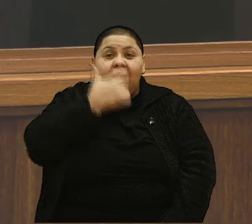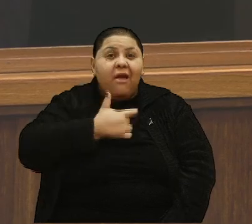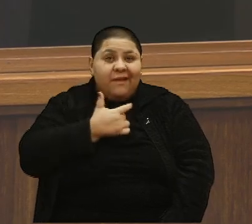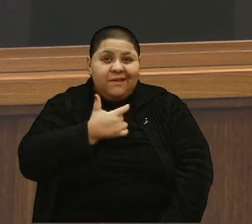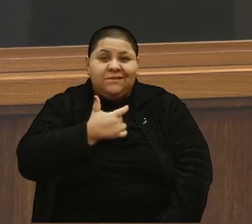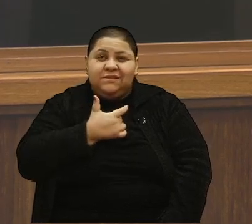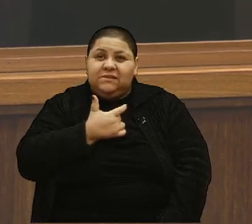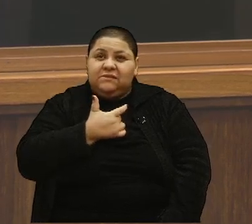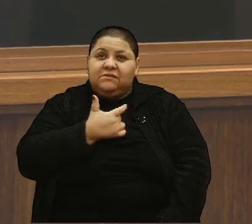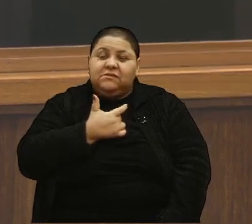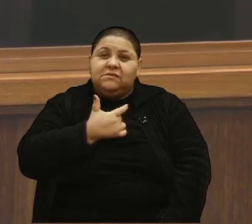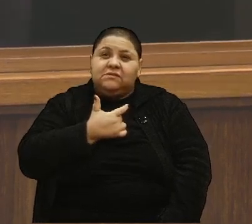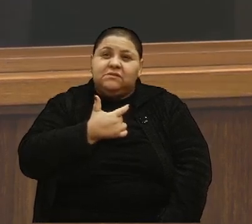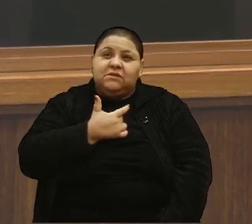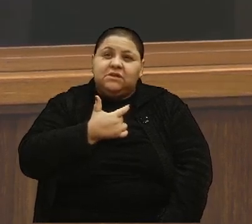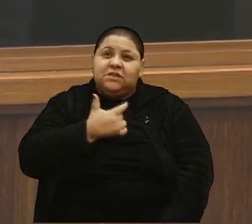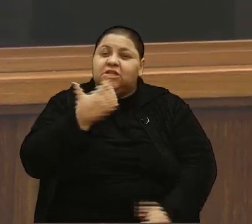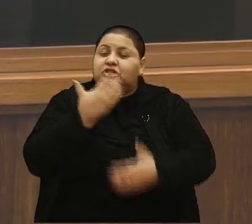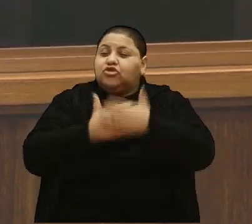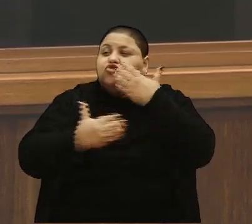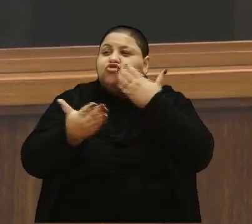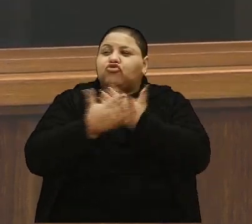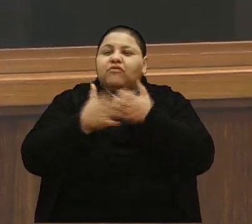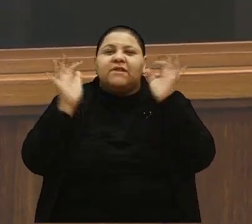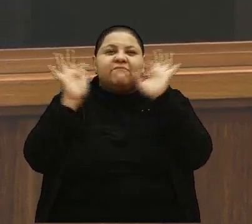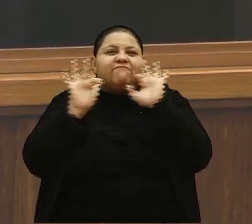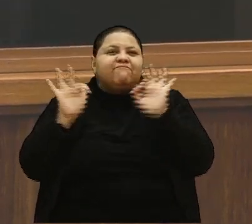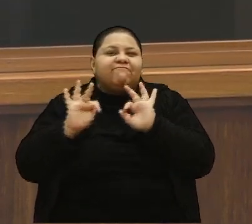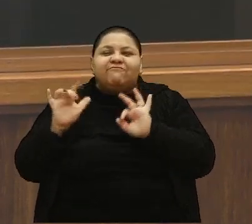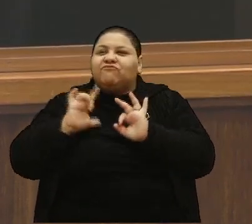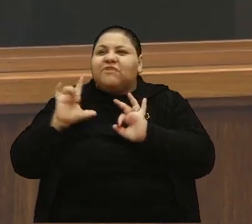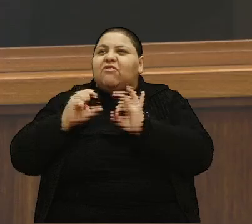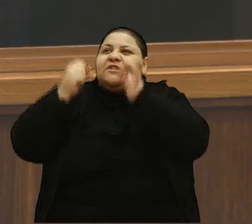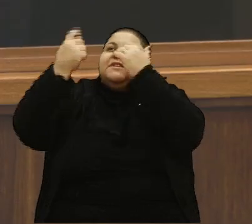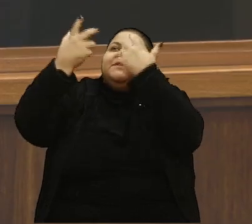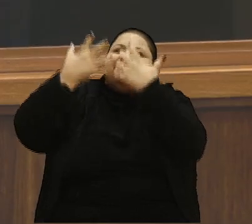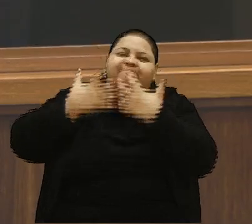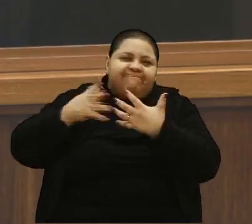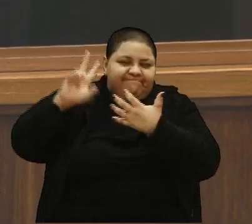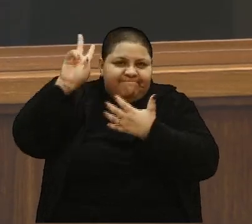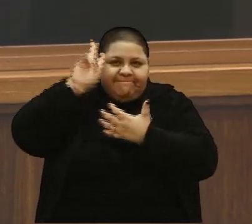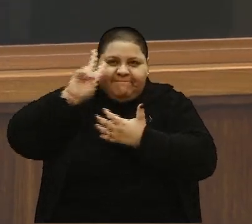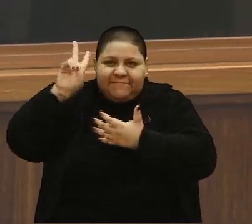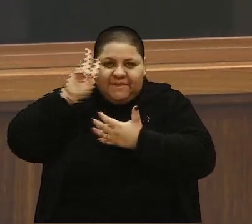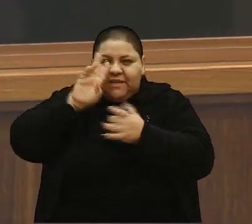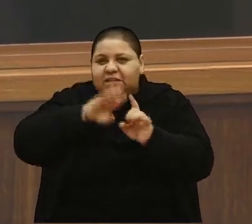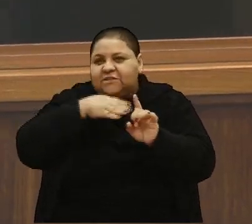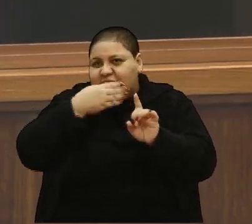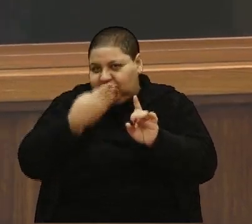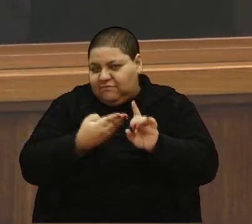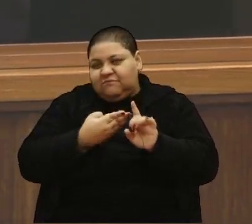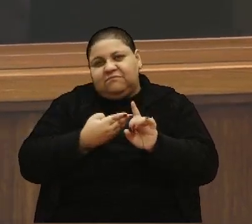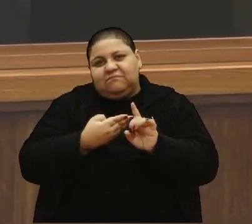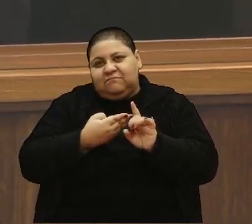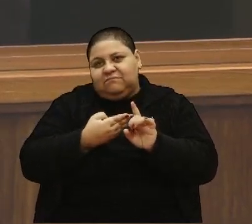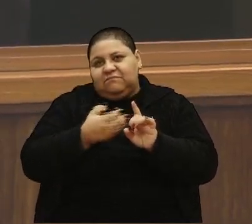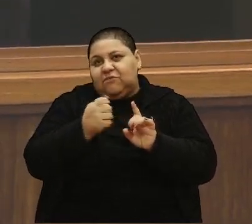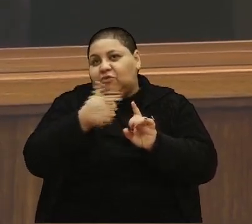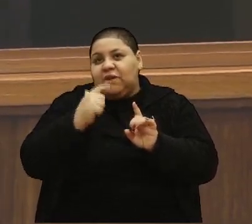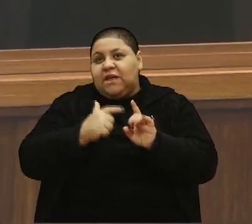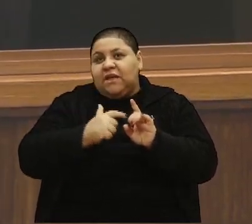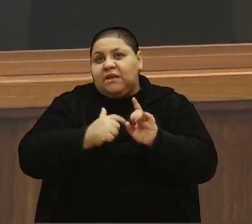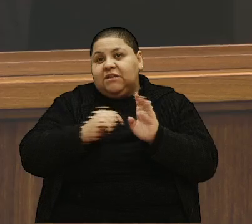com toda alegria, né, não tem mais o que dizer da história do Celso do que esse